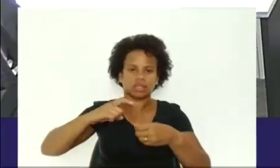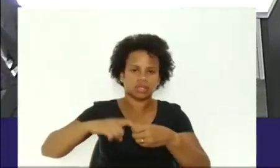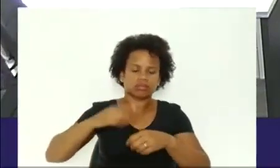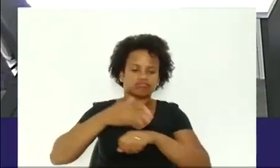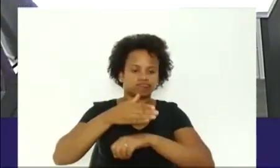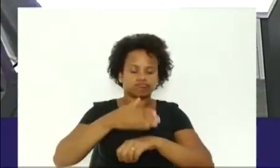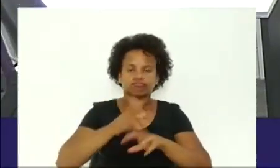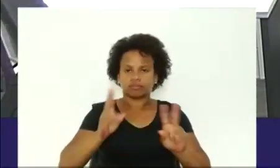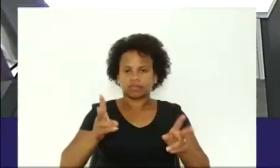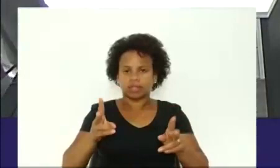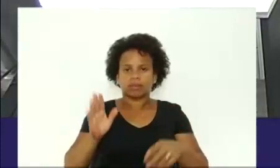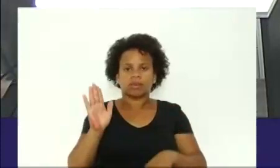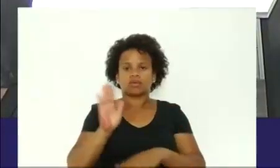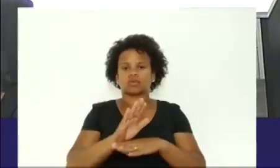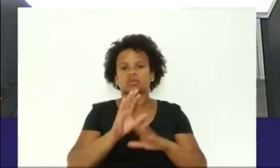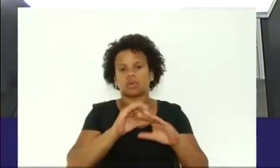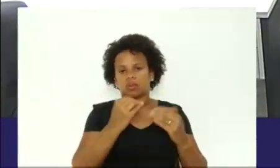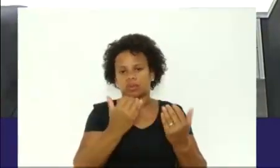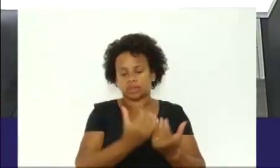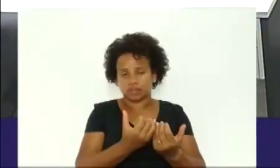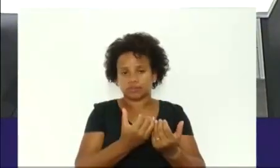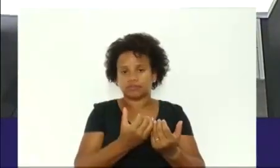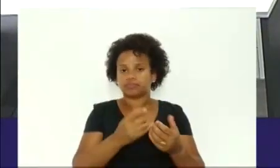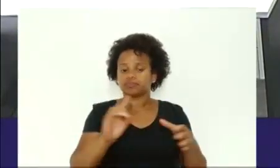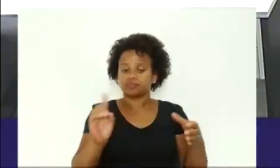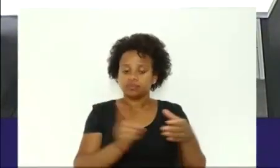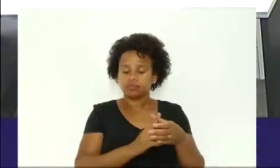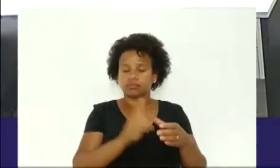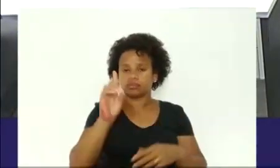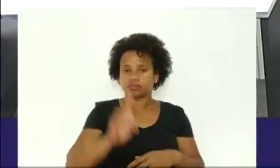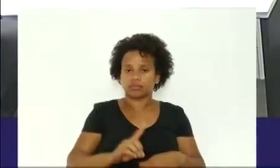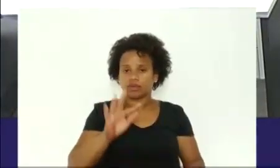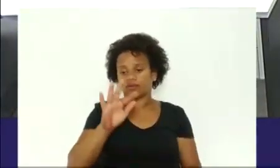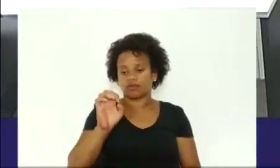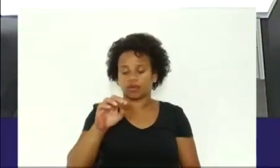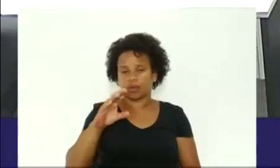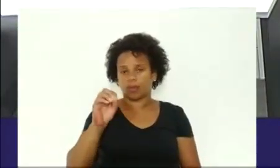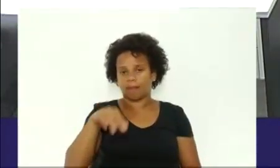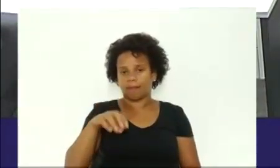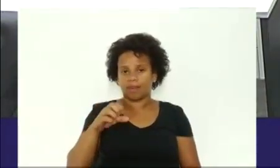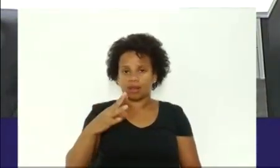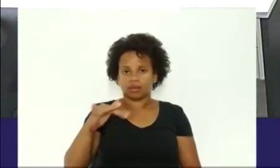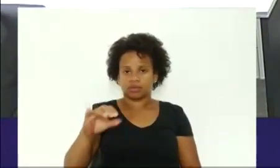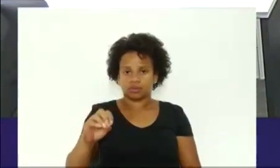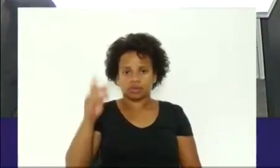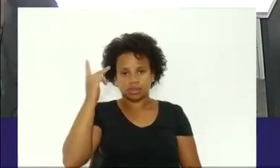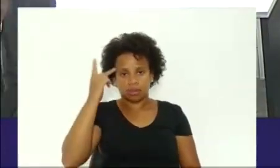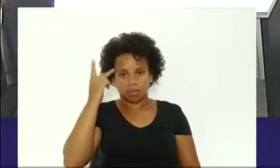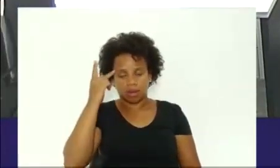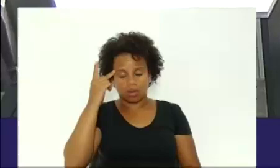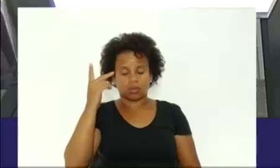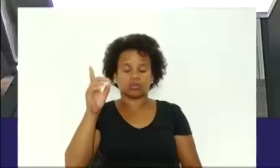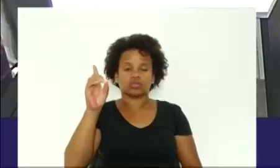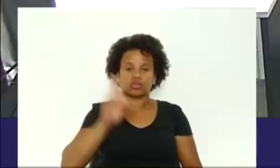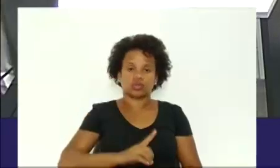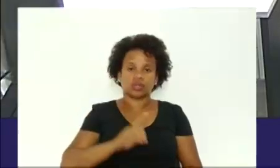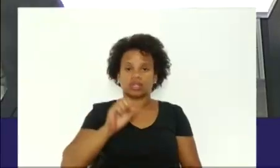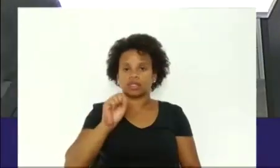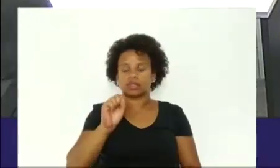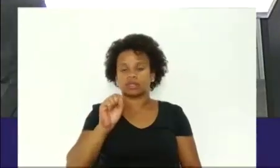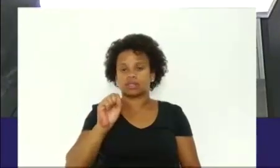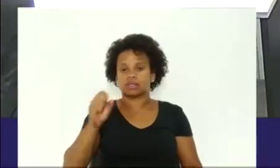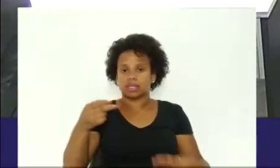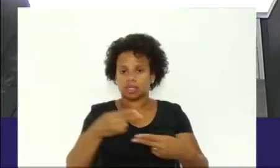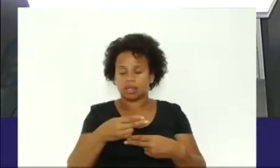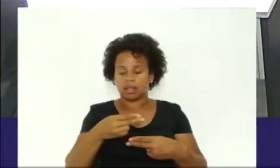da comunidade. Faz parte da diretoria do FEComércio de São Paulo, da diretoria do SENAC e do Conselho Comunitário